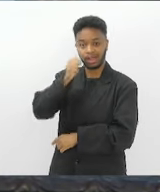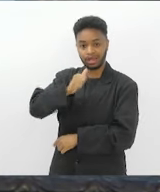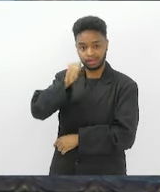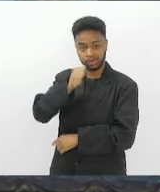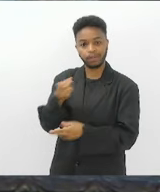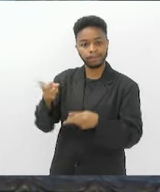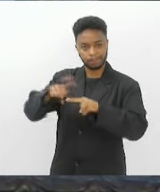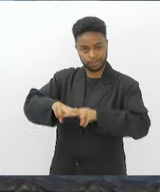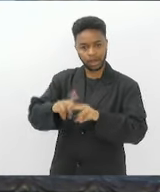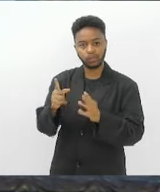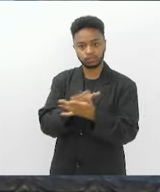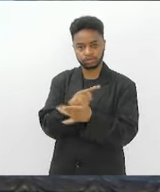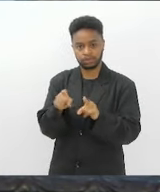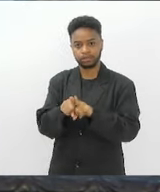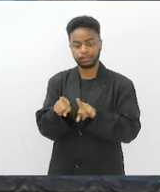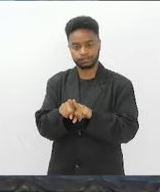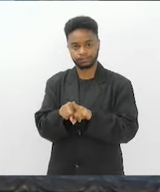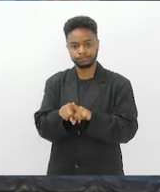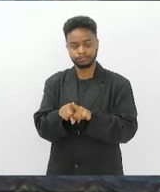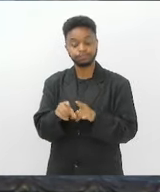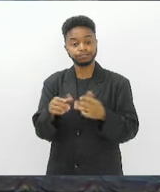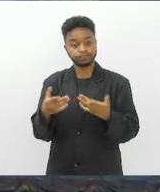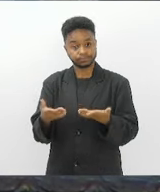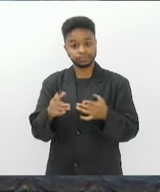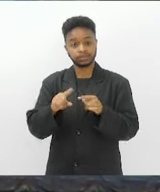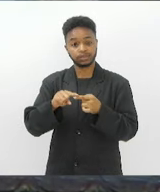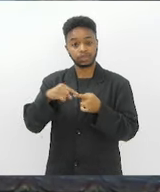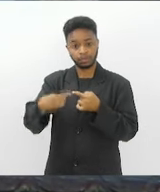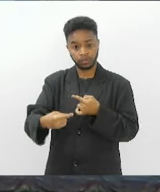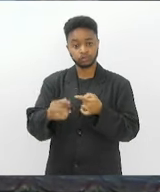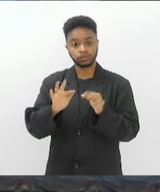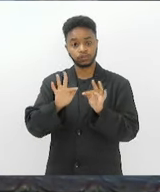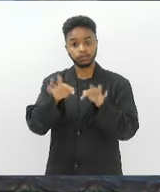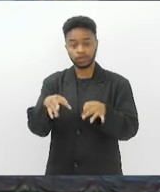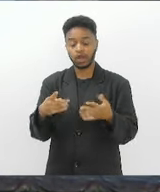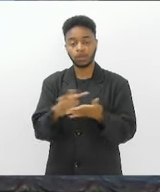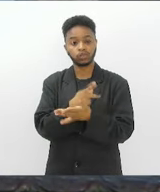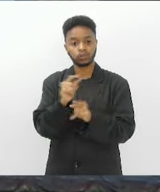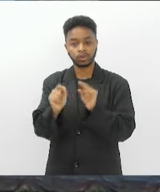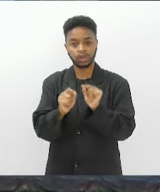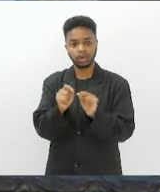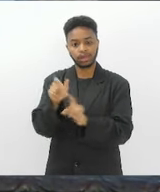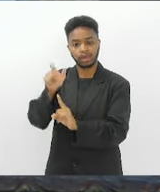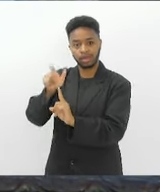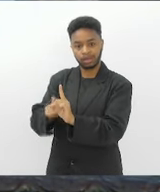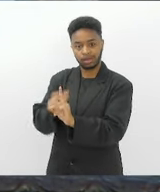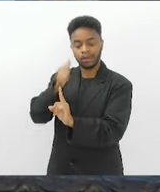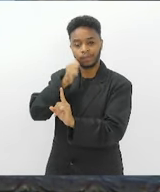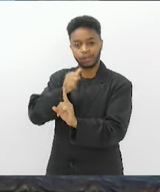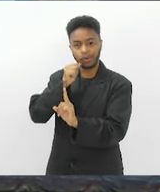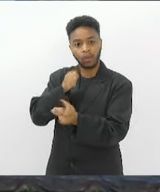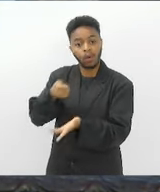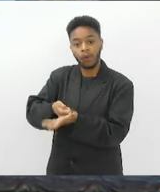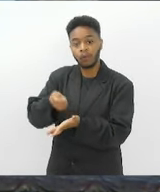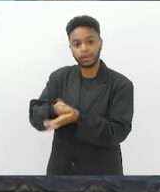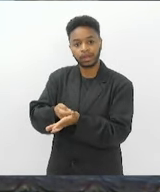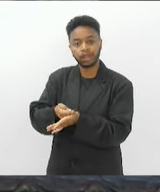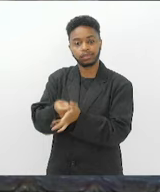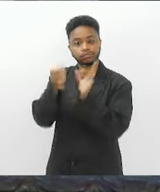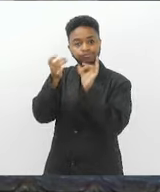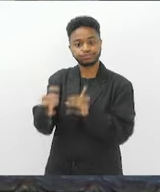foi presa. E ao fim e ao cabo, ela foi forçada a se desfazer do